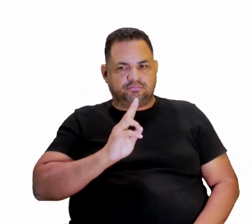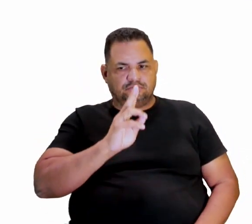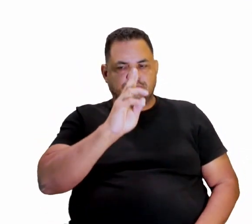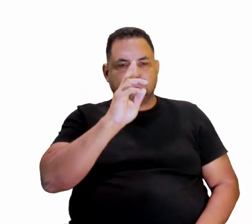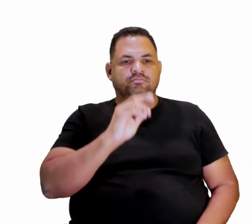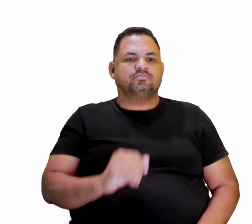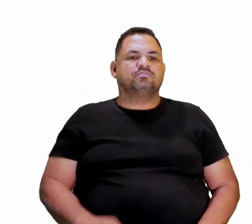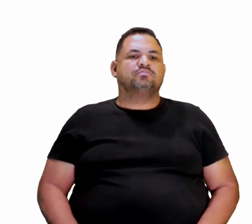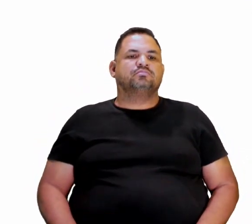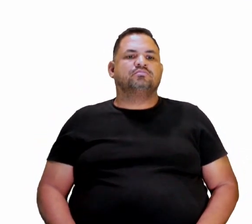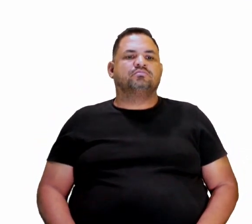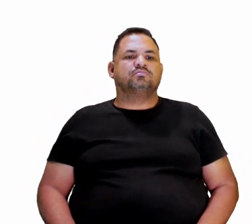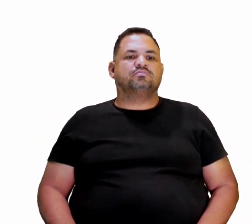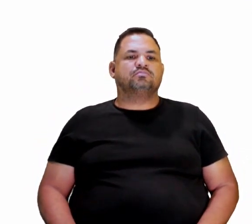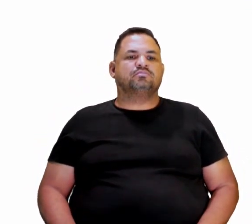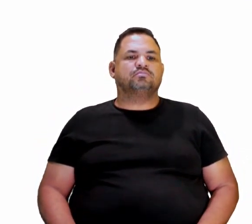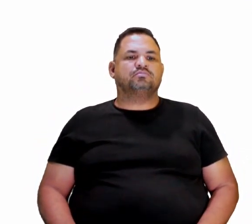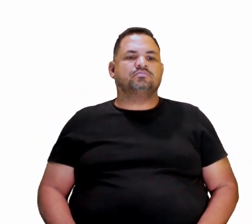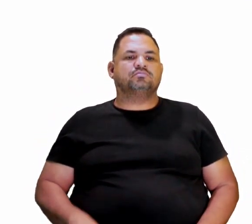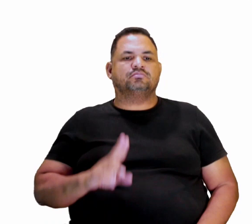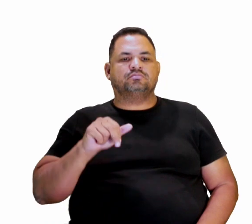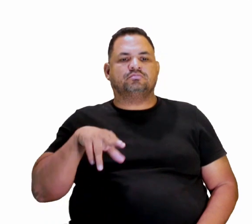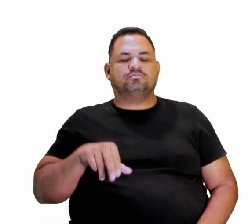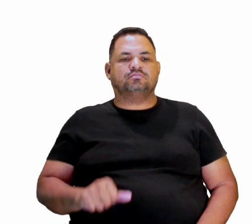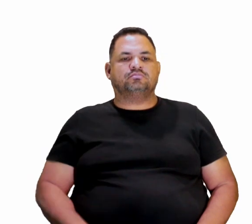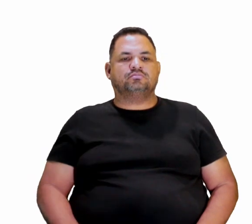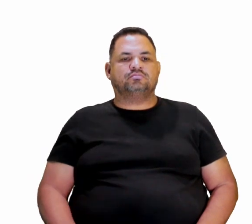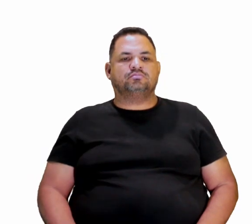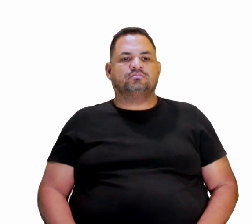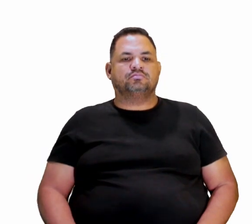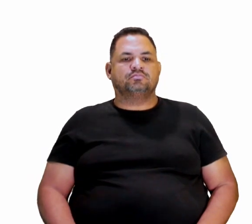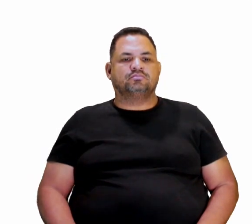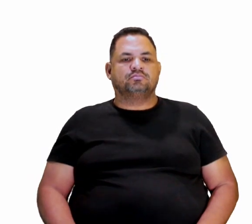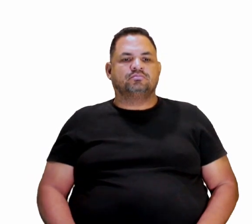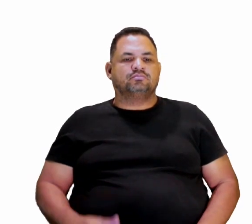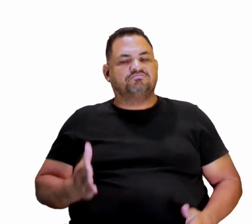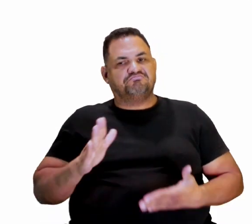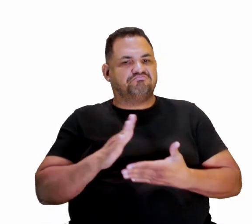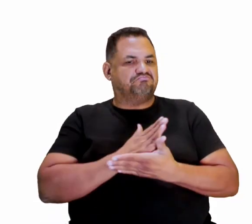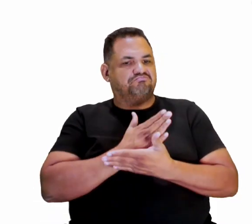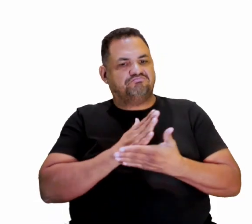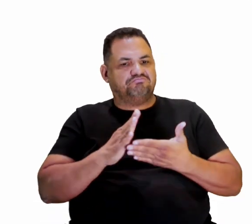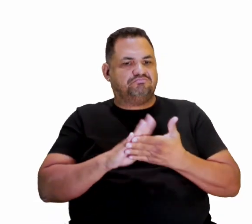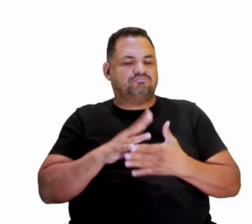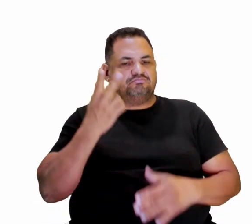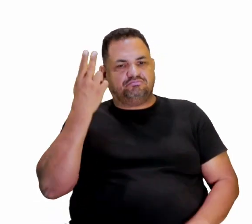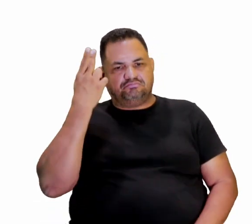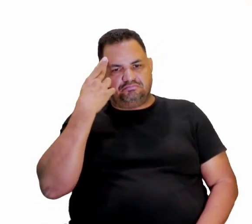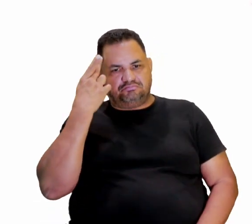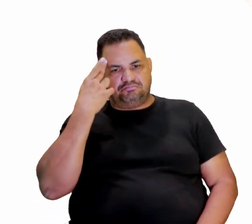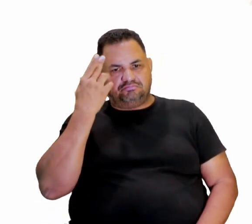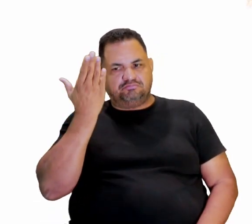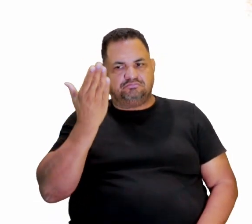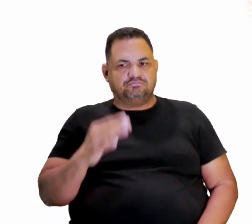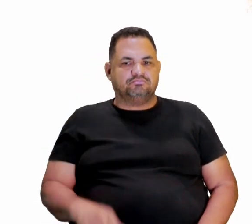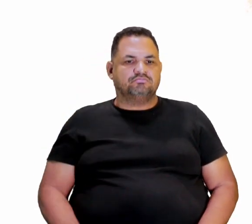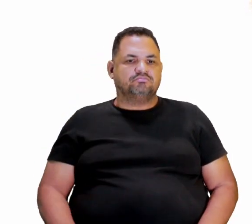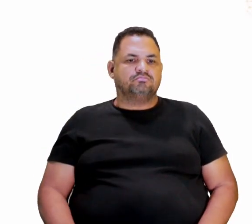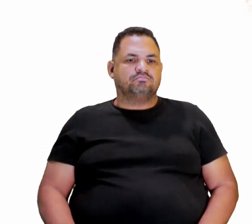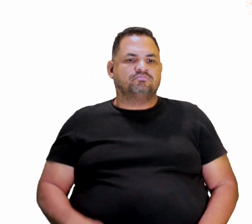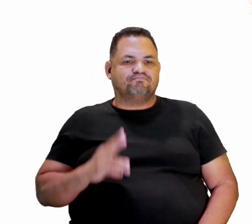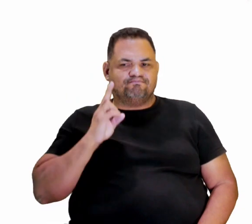frequentemente. Sempre é always, nunca é never, às vezes é sometimes. certo? Então,